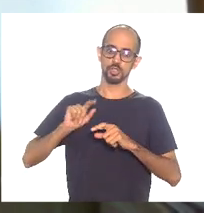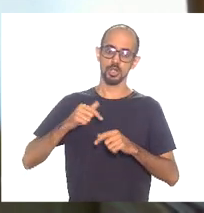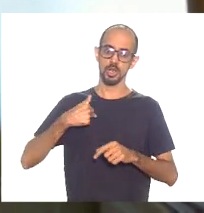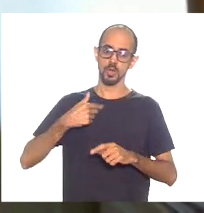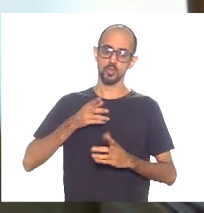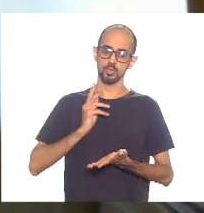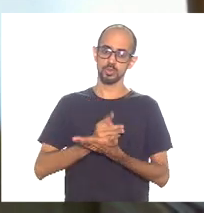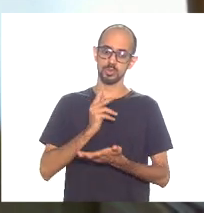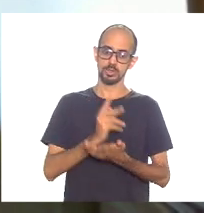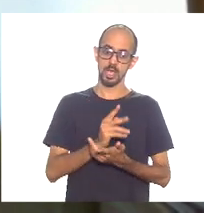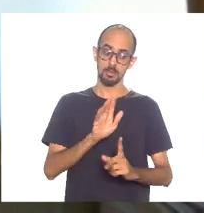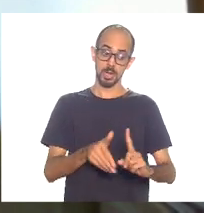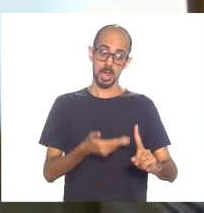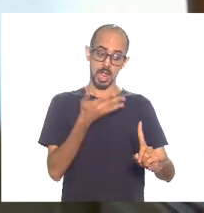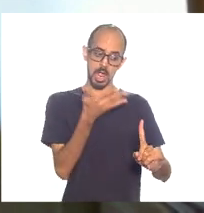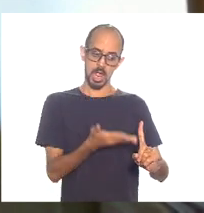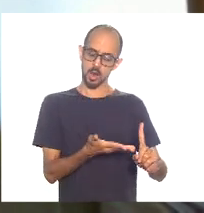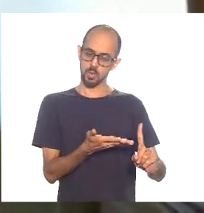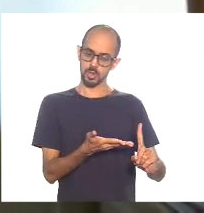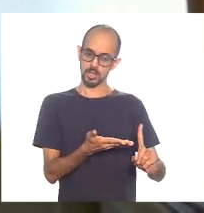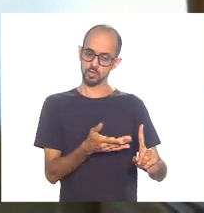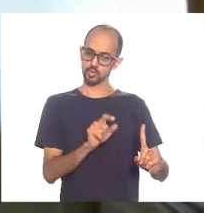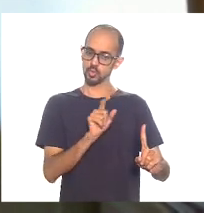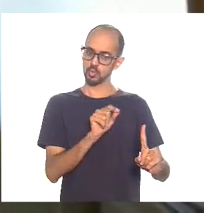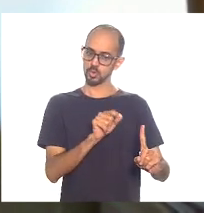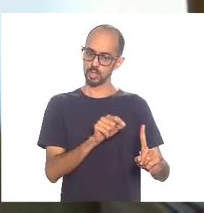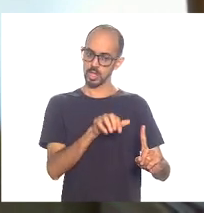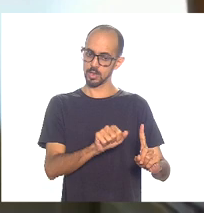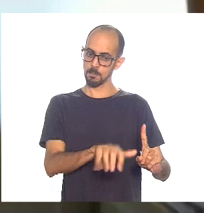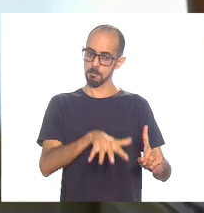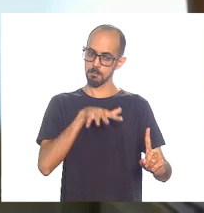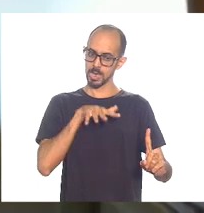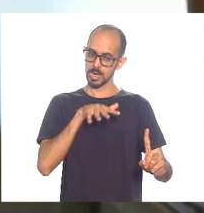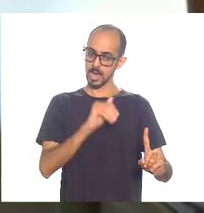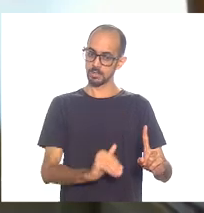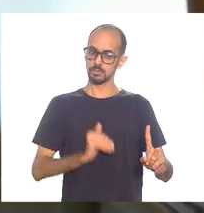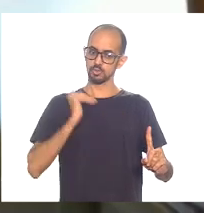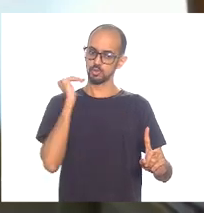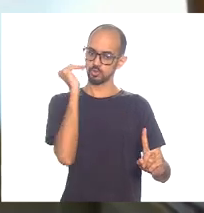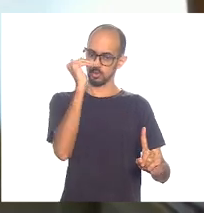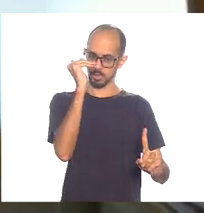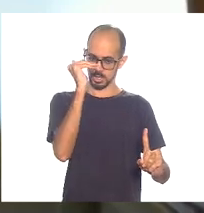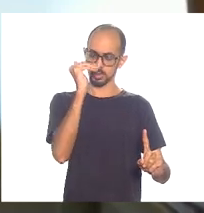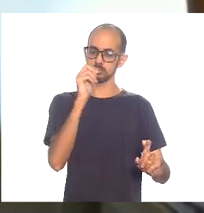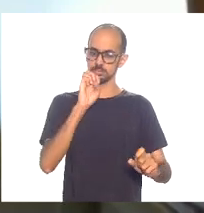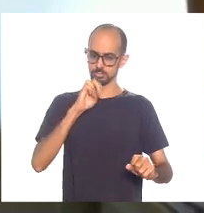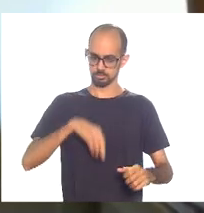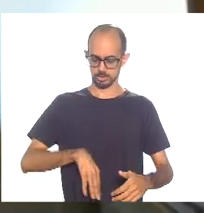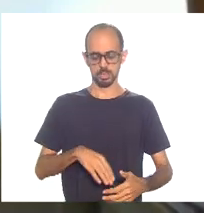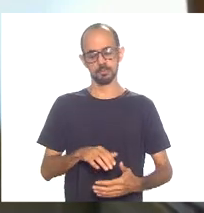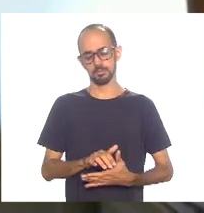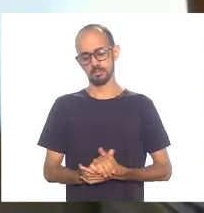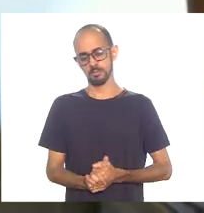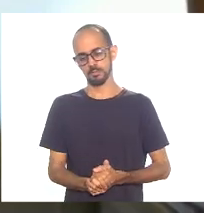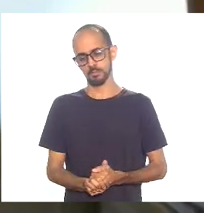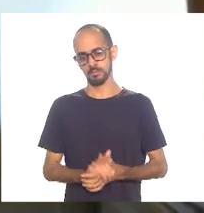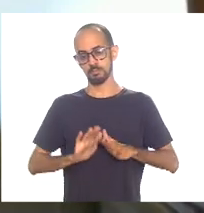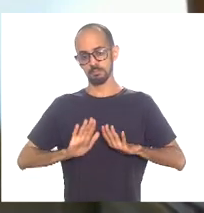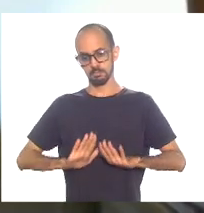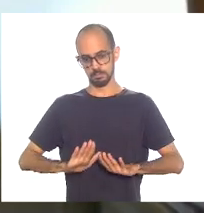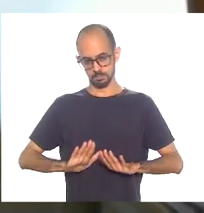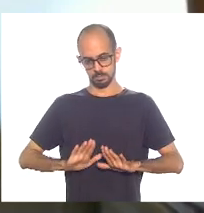reconheço que o plenário é soberano. Sempre reconheço.